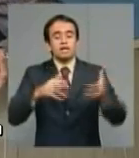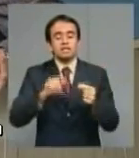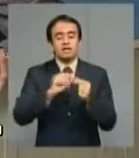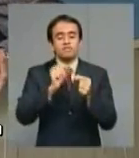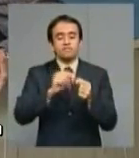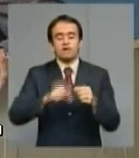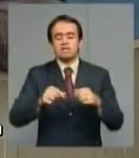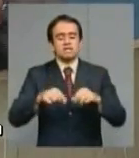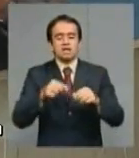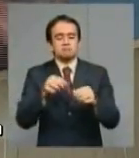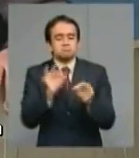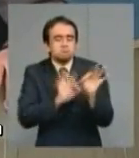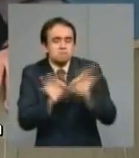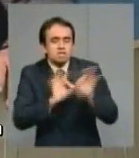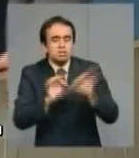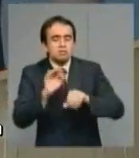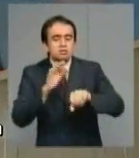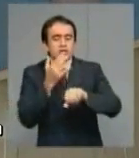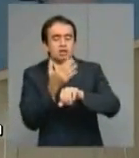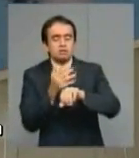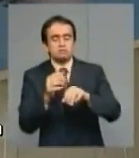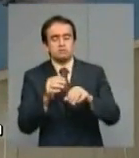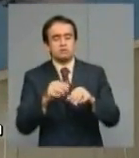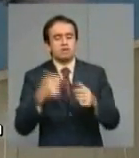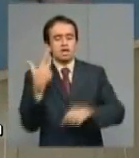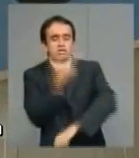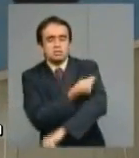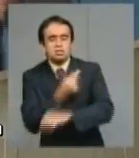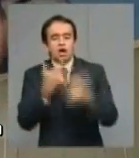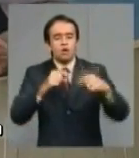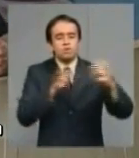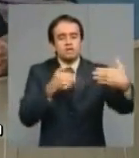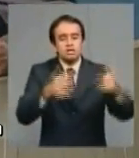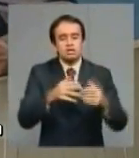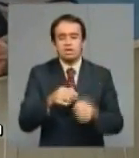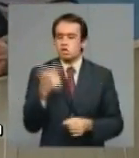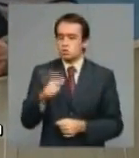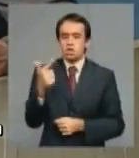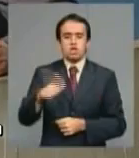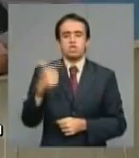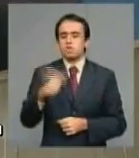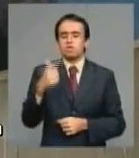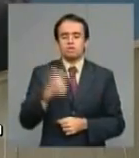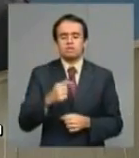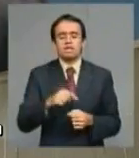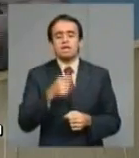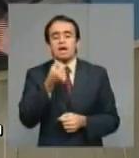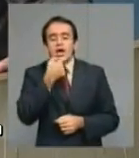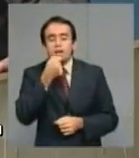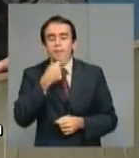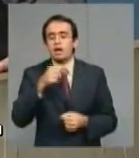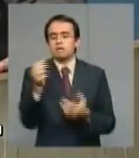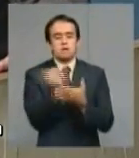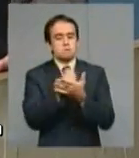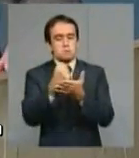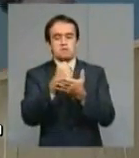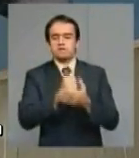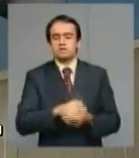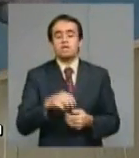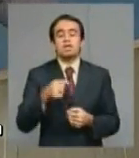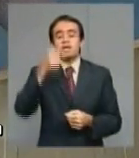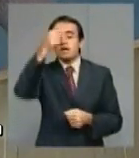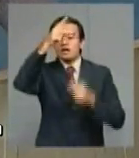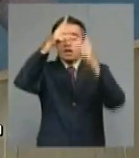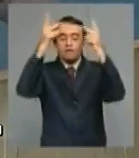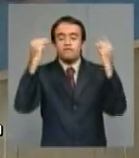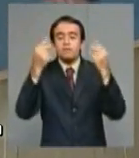não. Onde é que aplica injeção? Aplica não. Cadê o remédio? Está vencido. Cadê a enfermeira? Não vem.